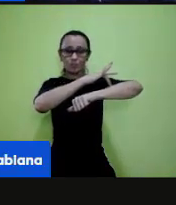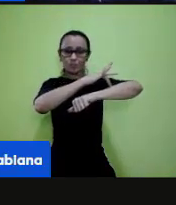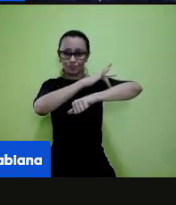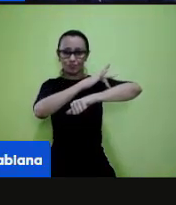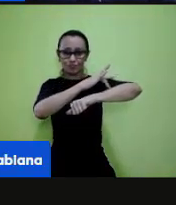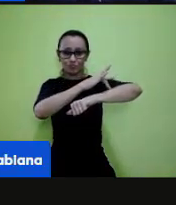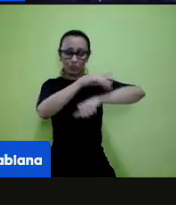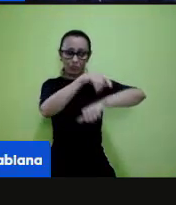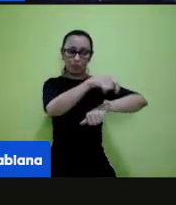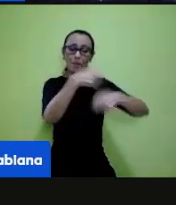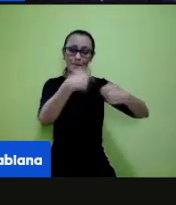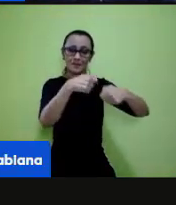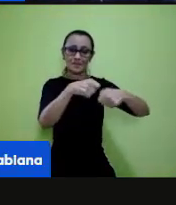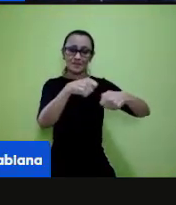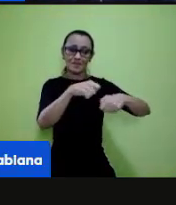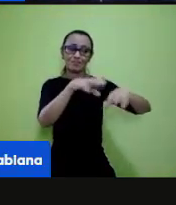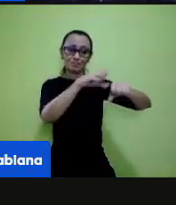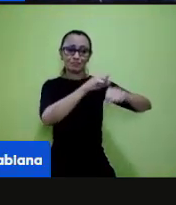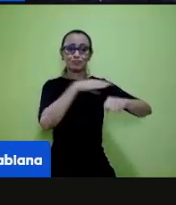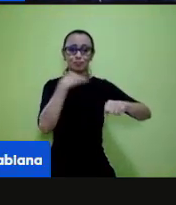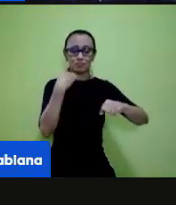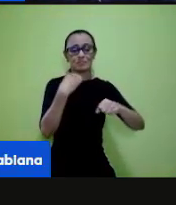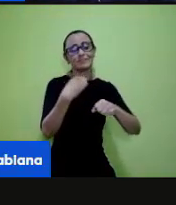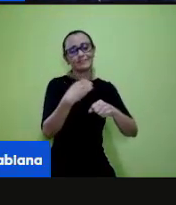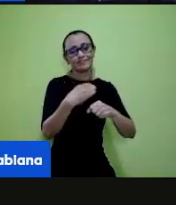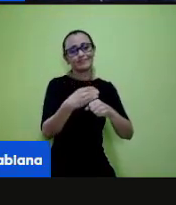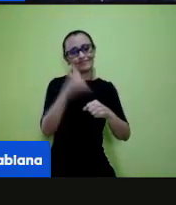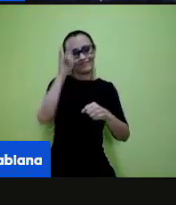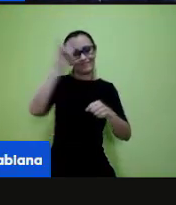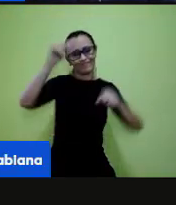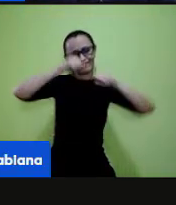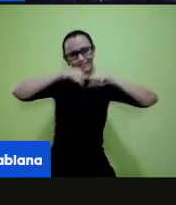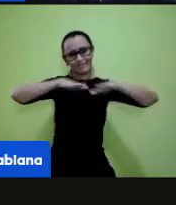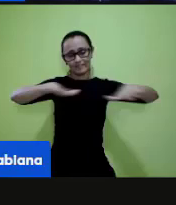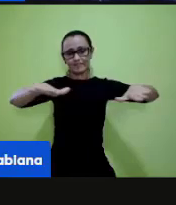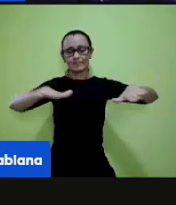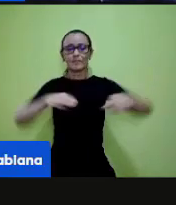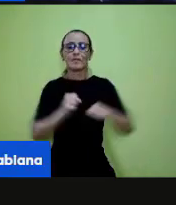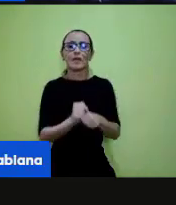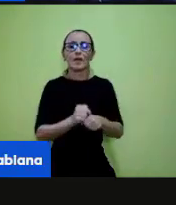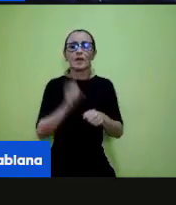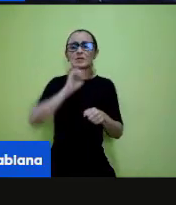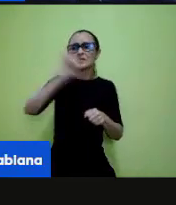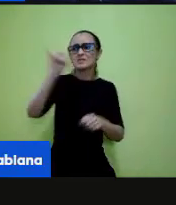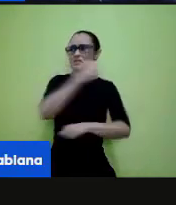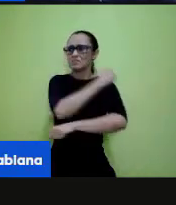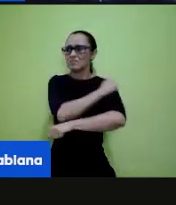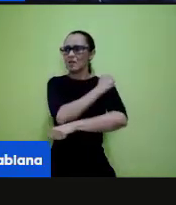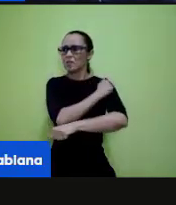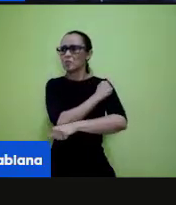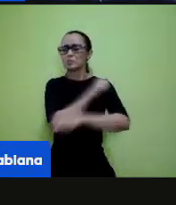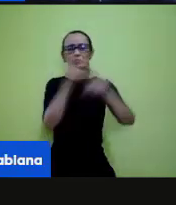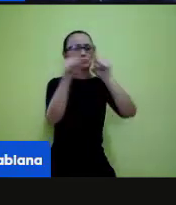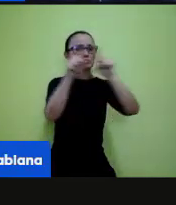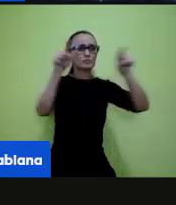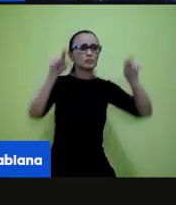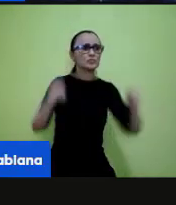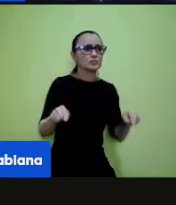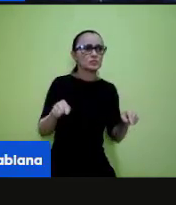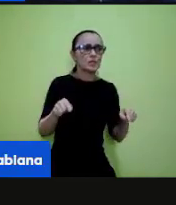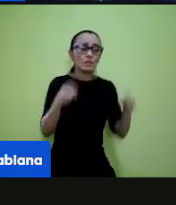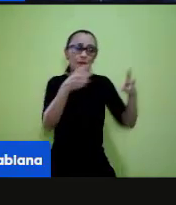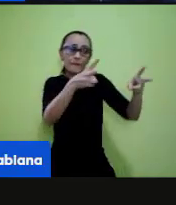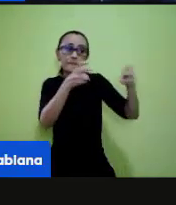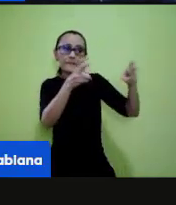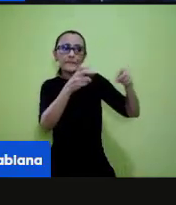dengue, zika ou chikungunya. Então, qualquer suspeita, seja dos alunos, seja de funcionários, nas escolas e